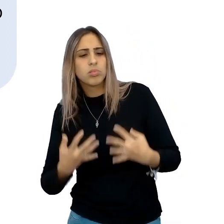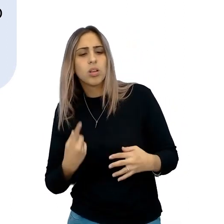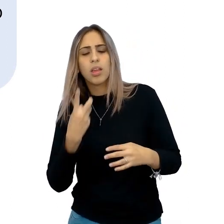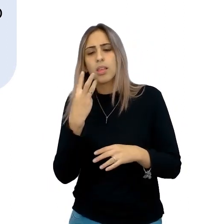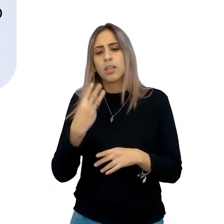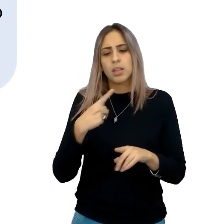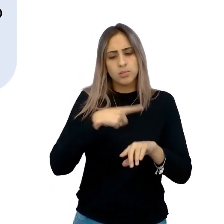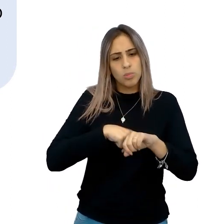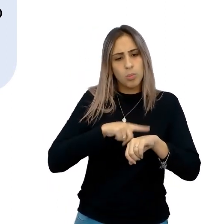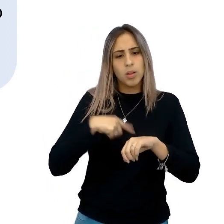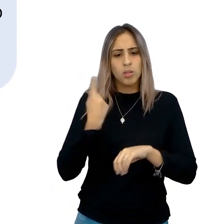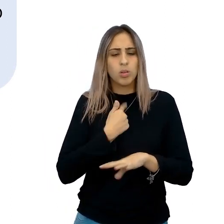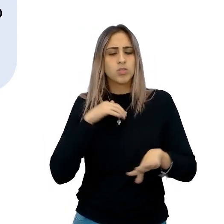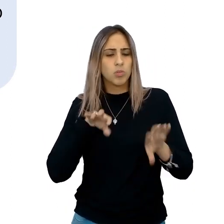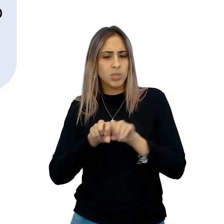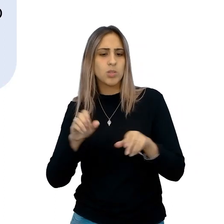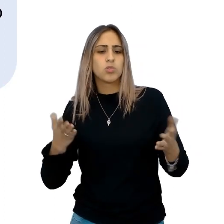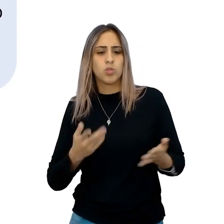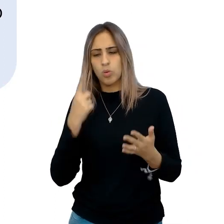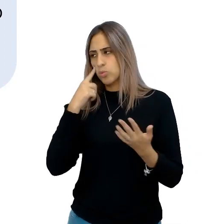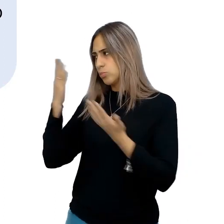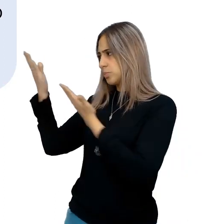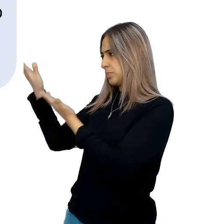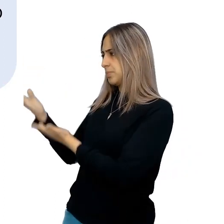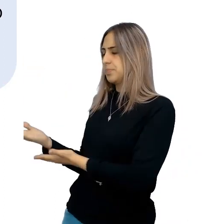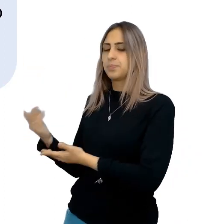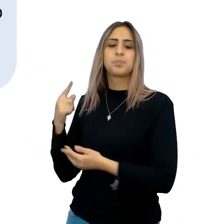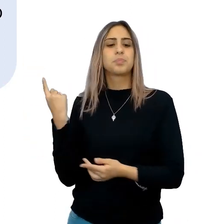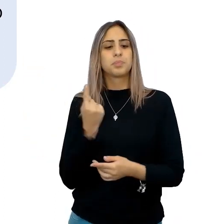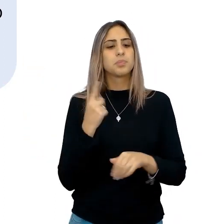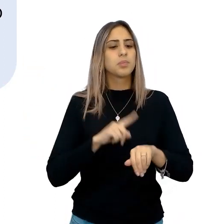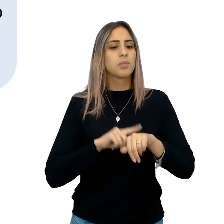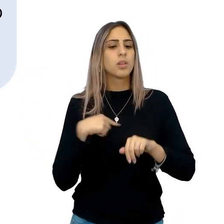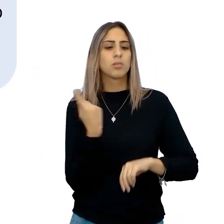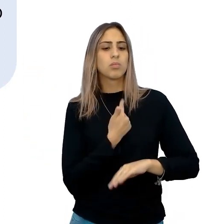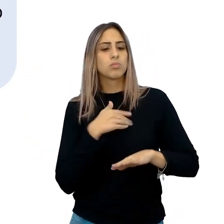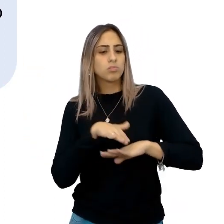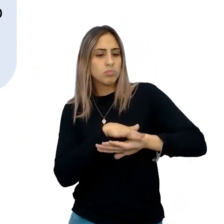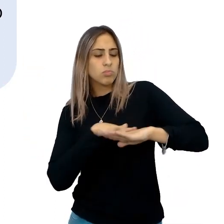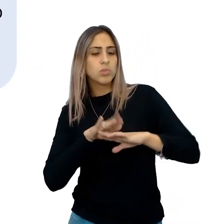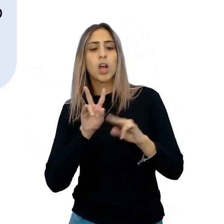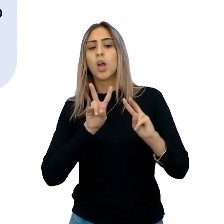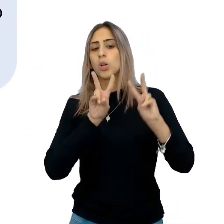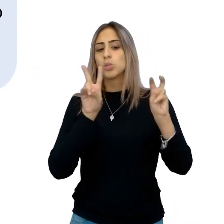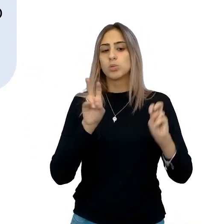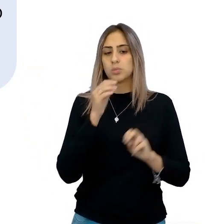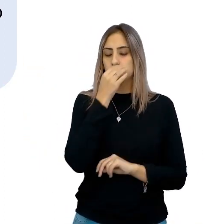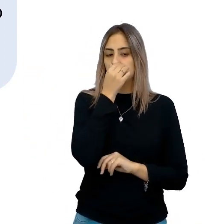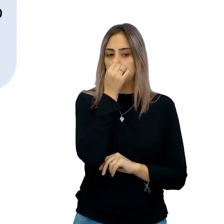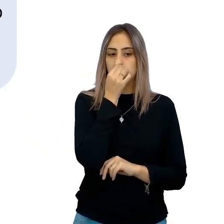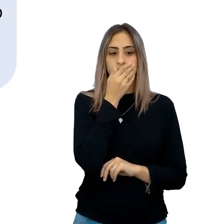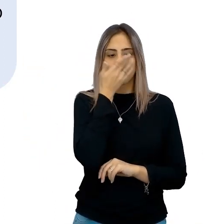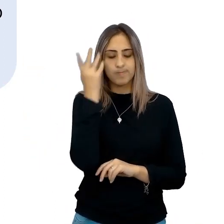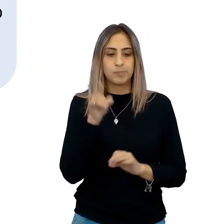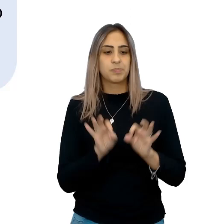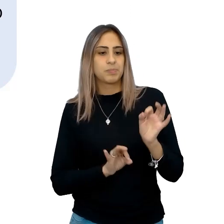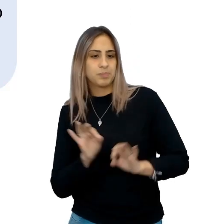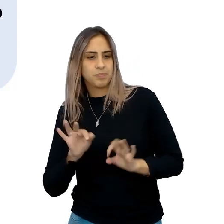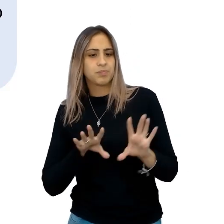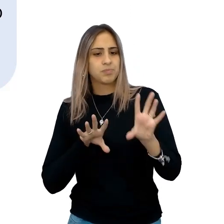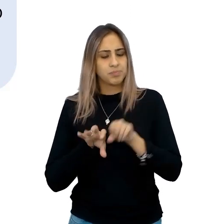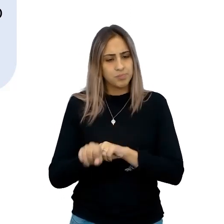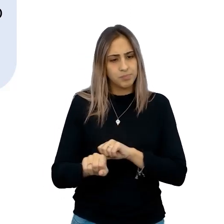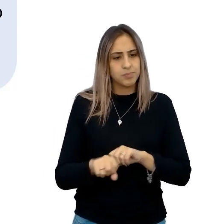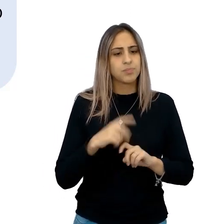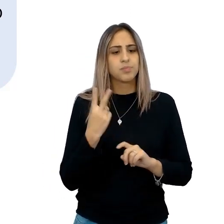3 momentos da nossa formação de hoje. Primeiro momento, vamos conversar então sobre o programa, né, as